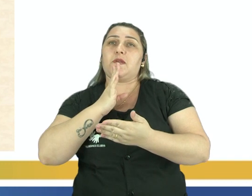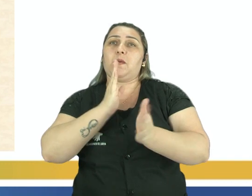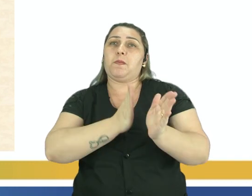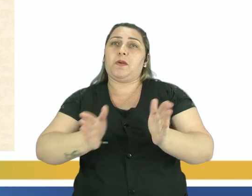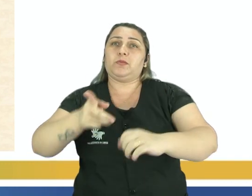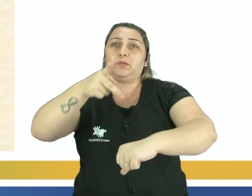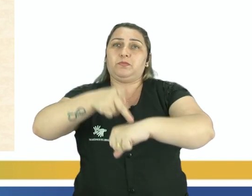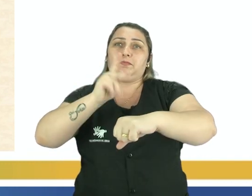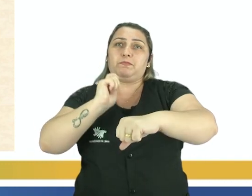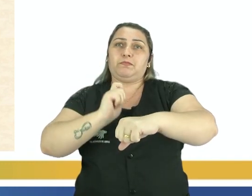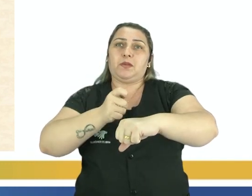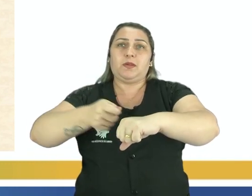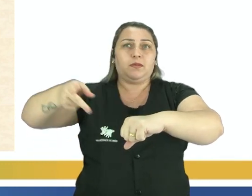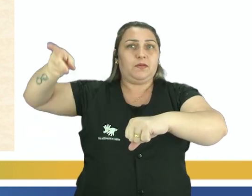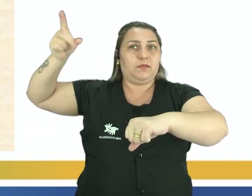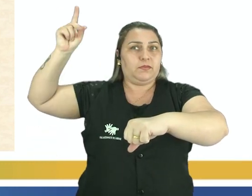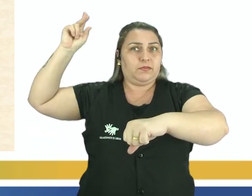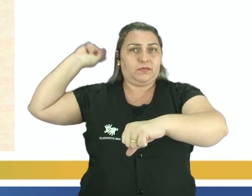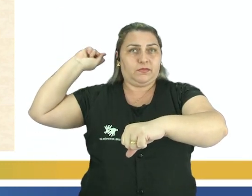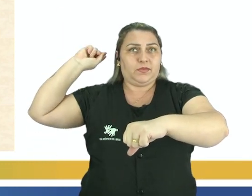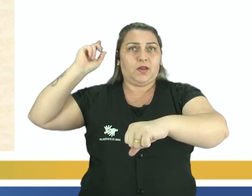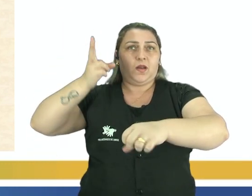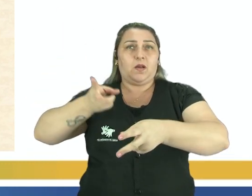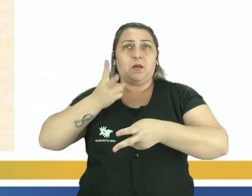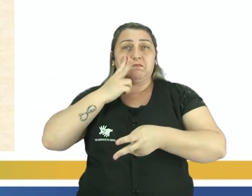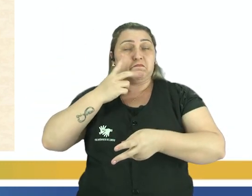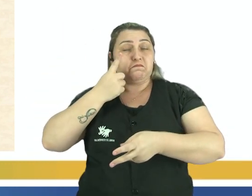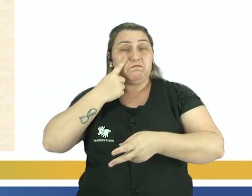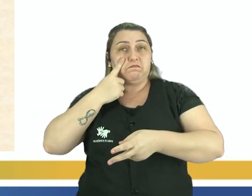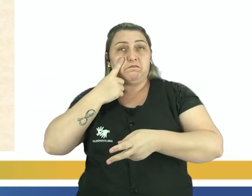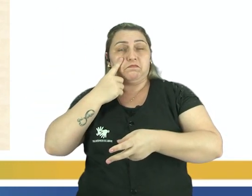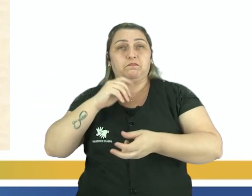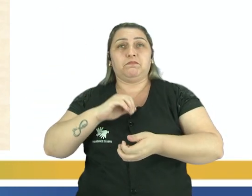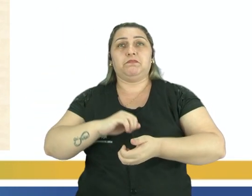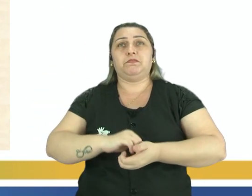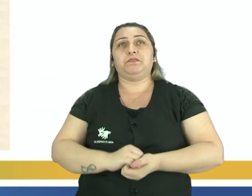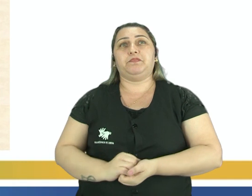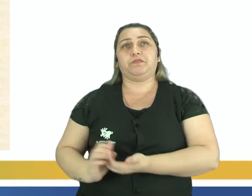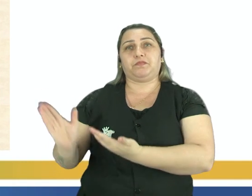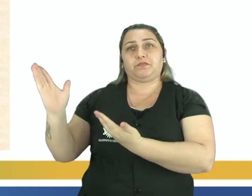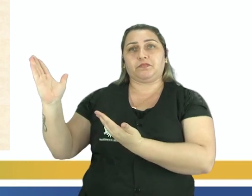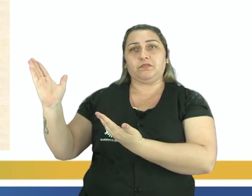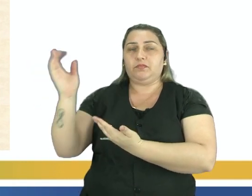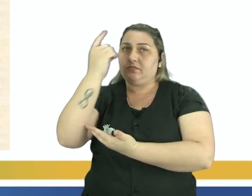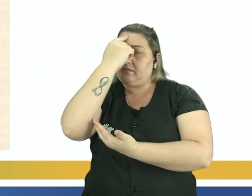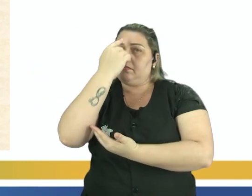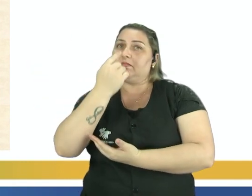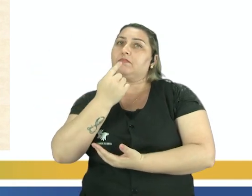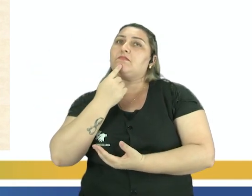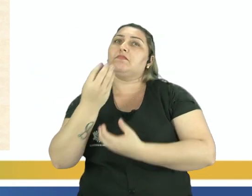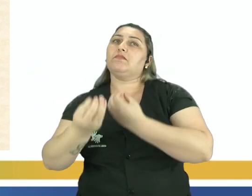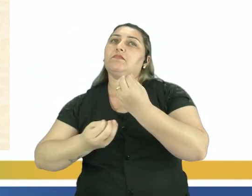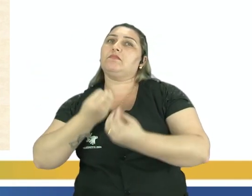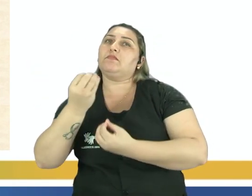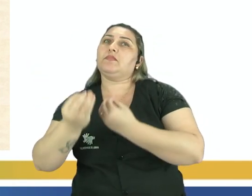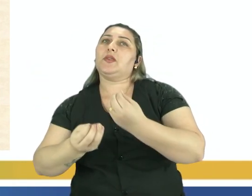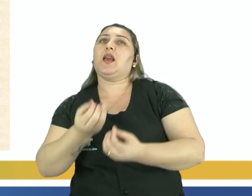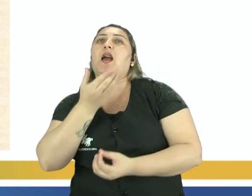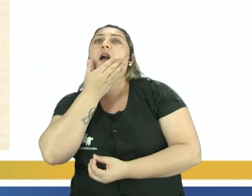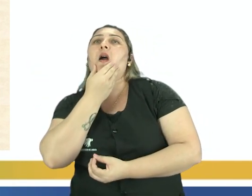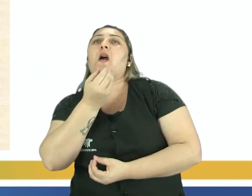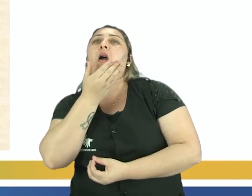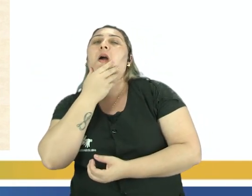Paleolítico. Então, vamos observar aí, né, nessas imagens, como é que esse hominídeo vivia,